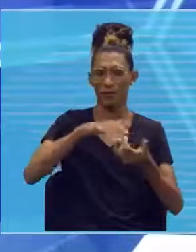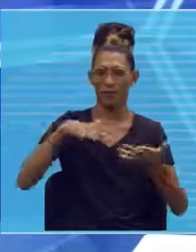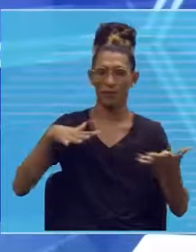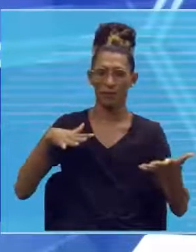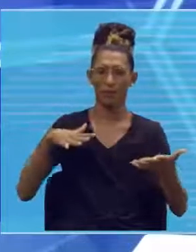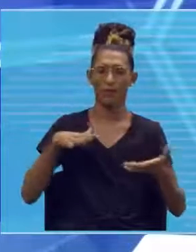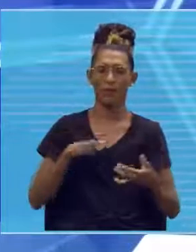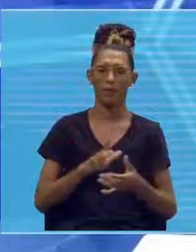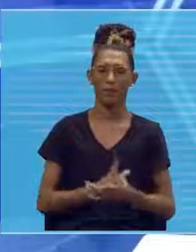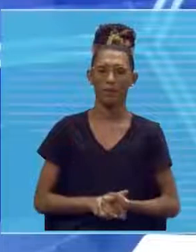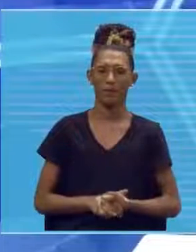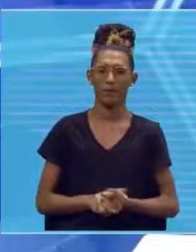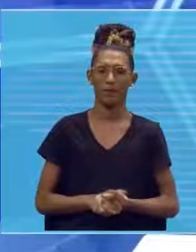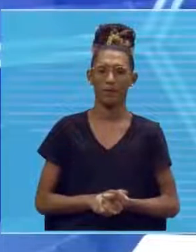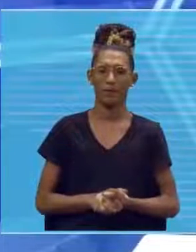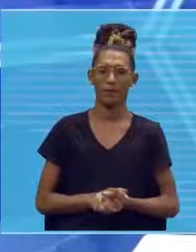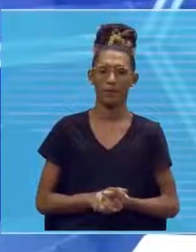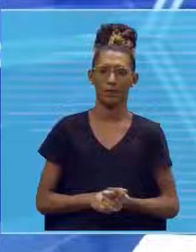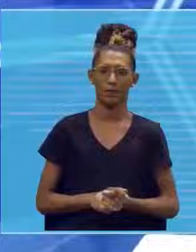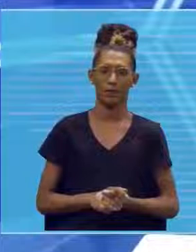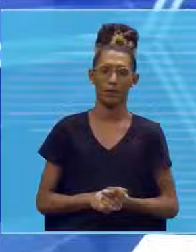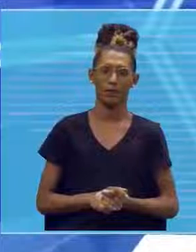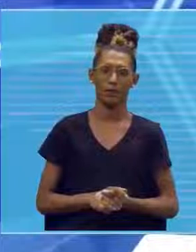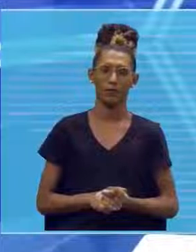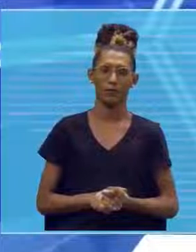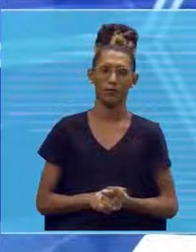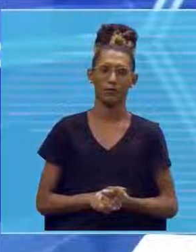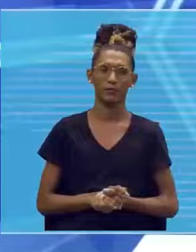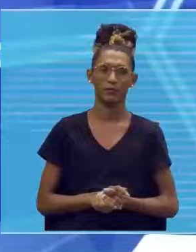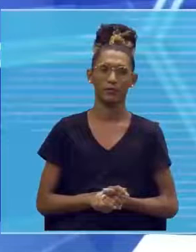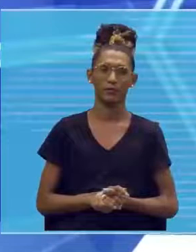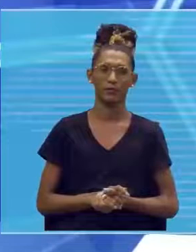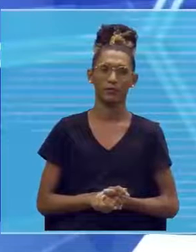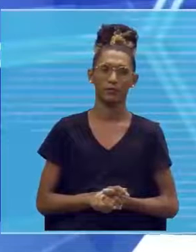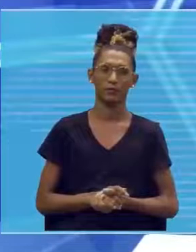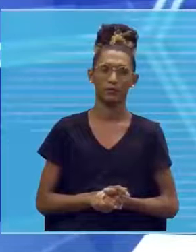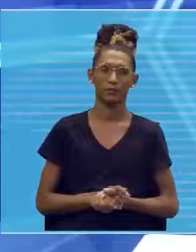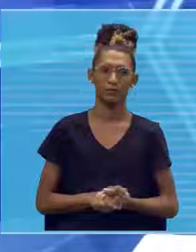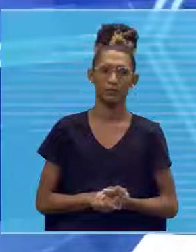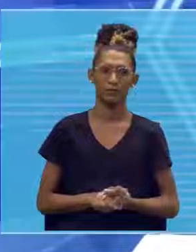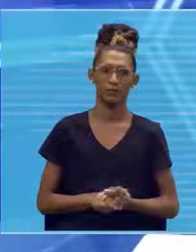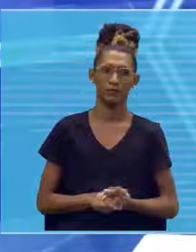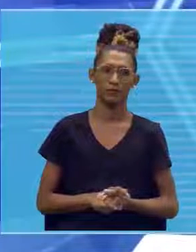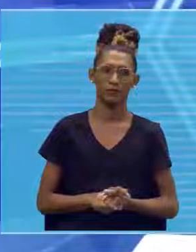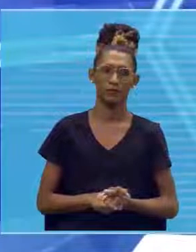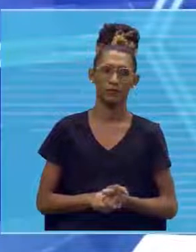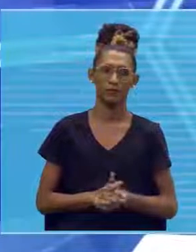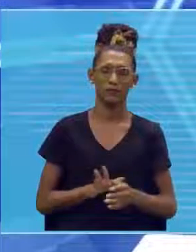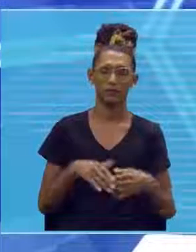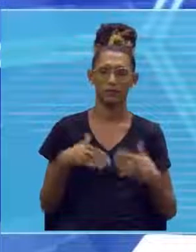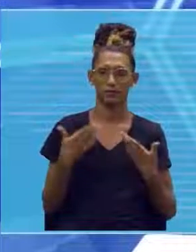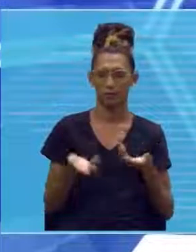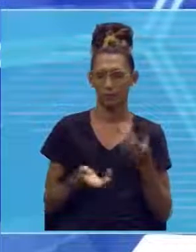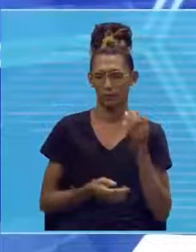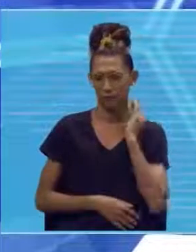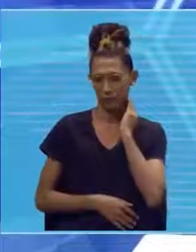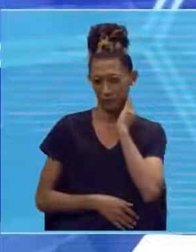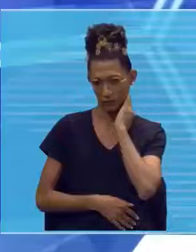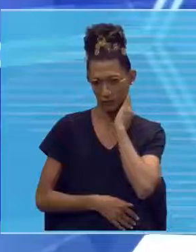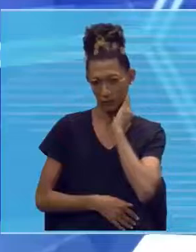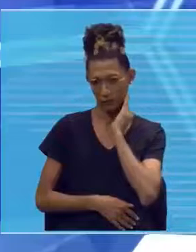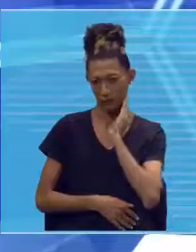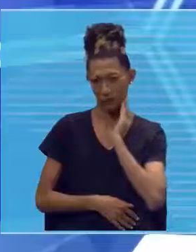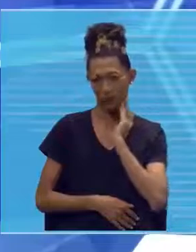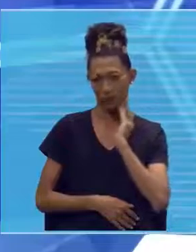página certinha que eu já perdi de novo mas eu já estou encontrando né Então olha só